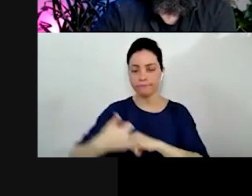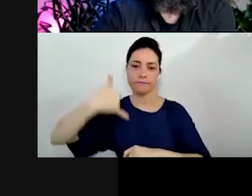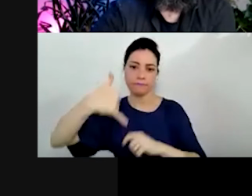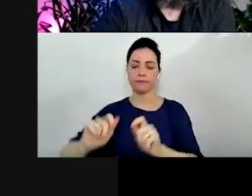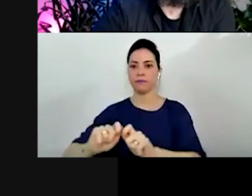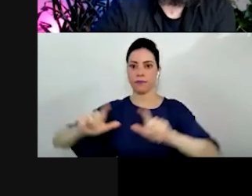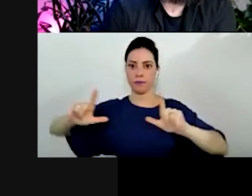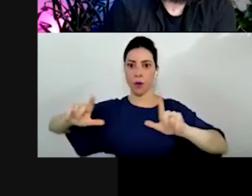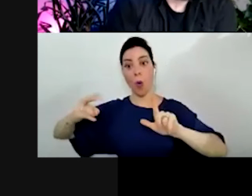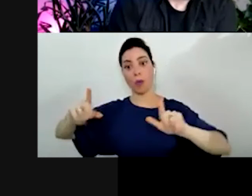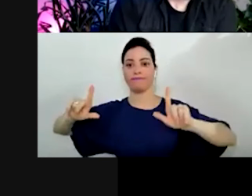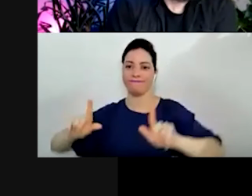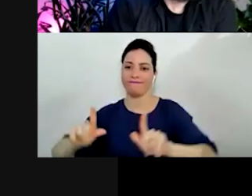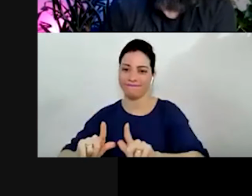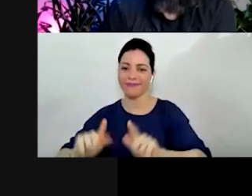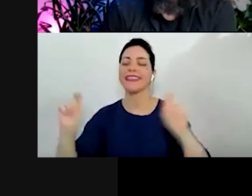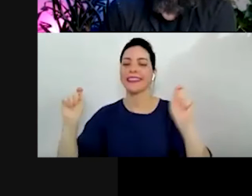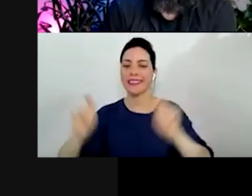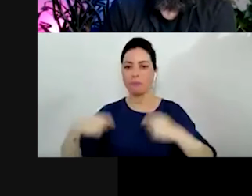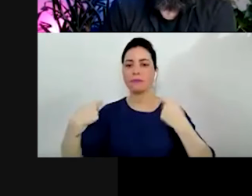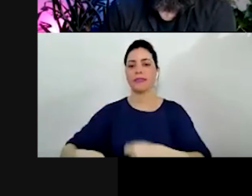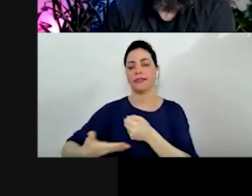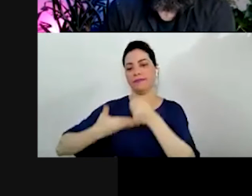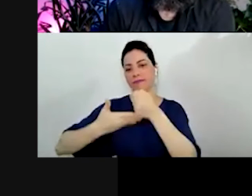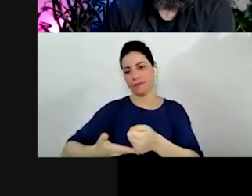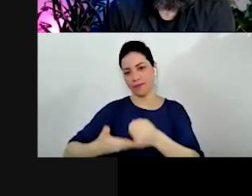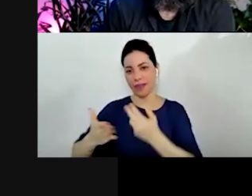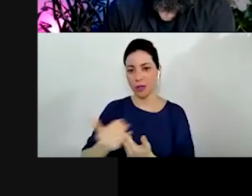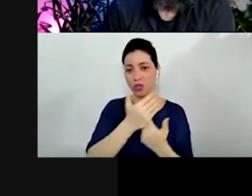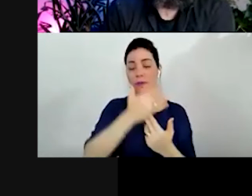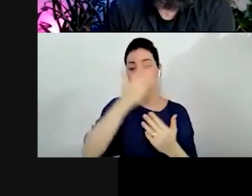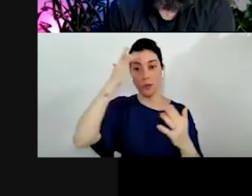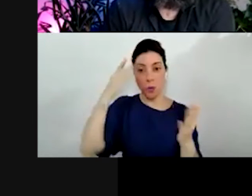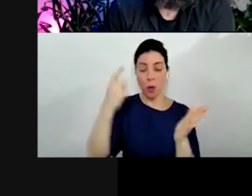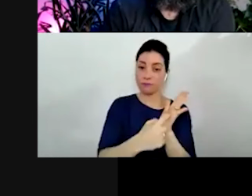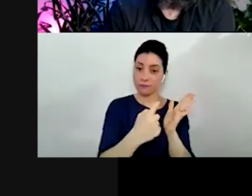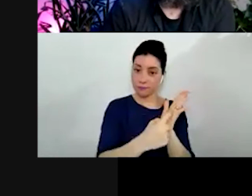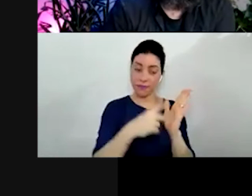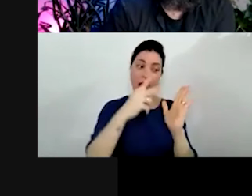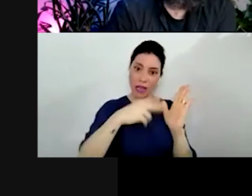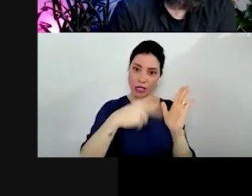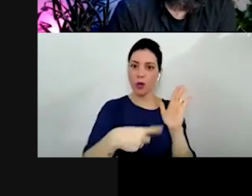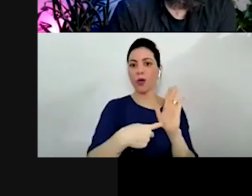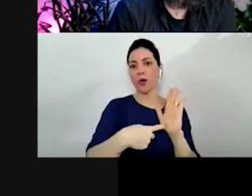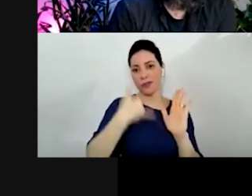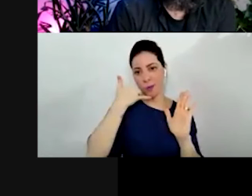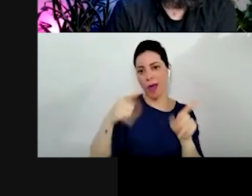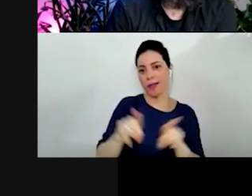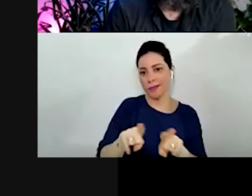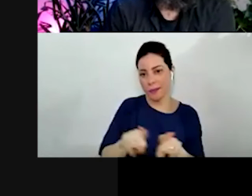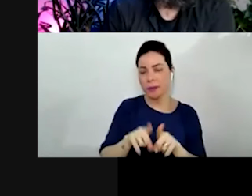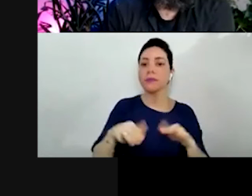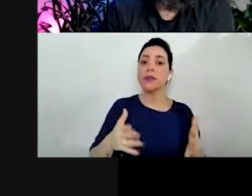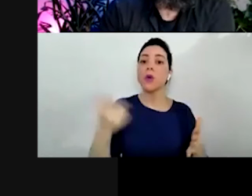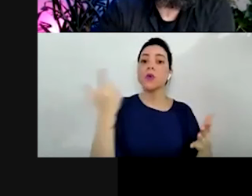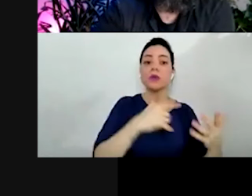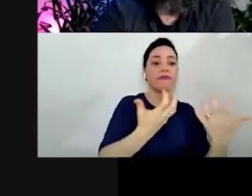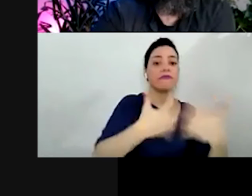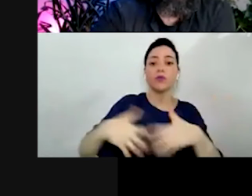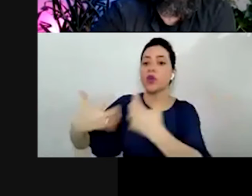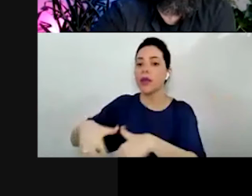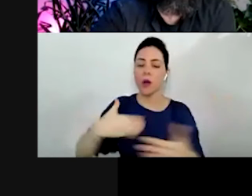também tem que funcionar com tecnologia assistiva se a pessoa habilitar o leitor de telas vai ter que funciona também então a robustez é isso funcionar em